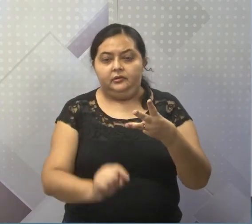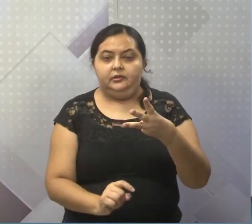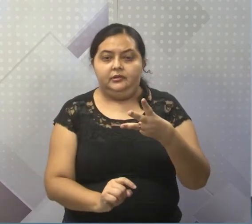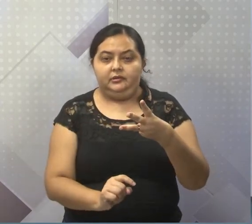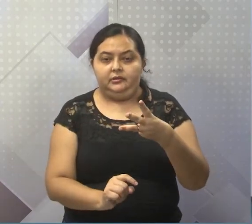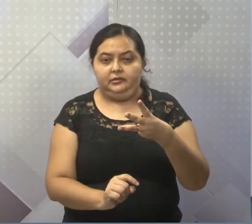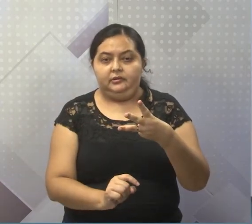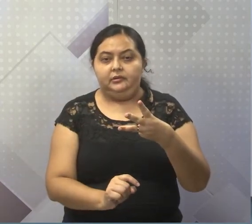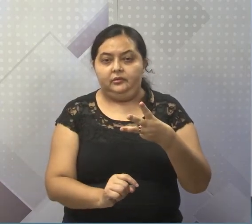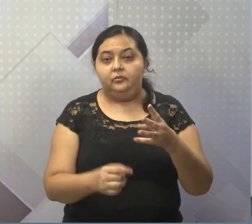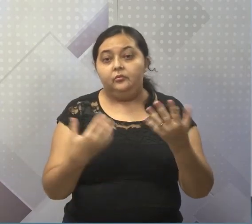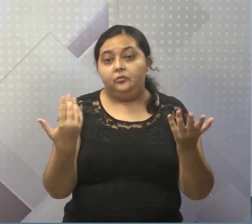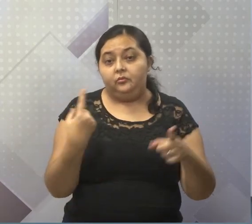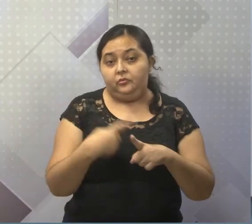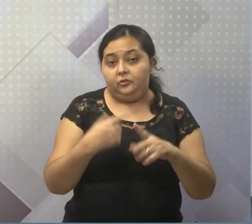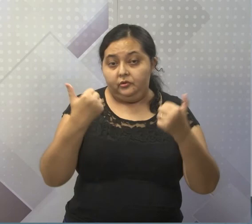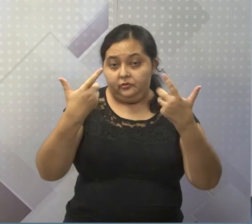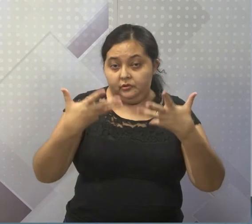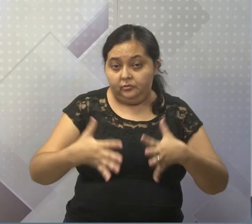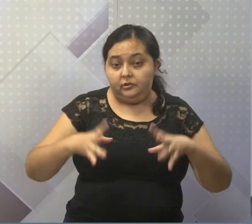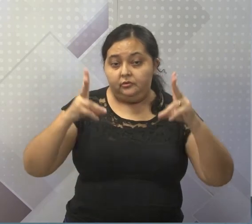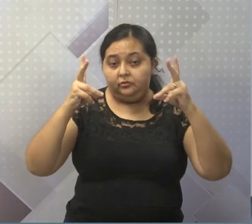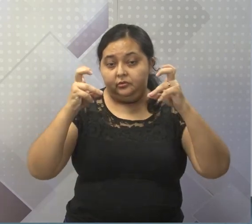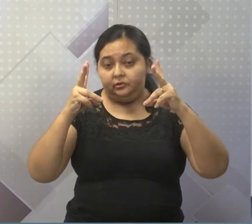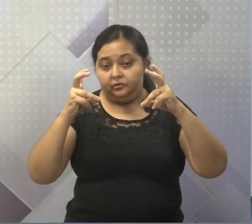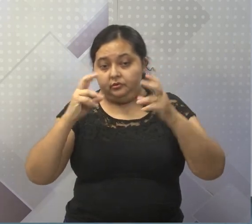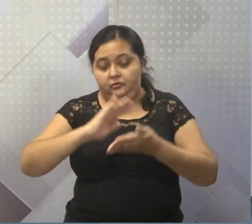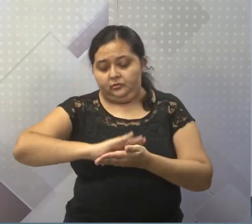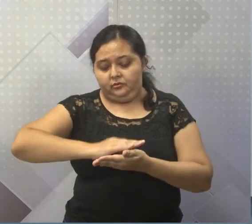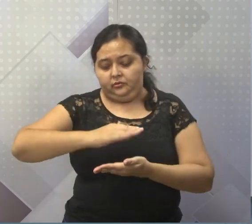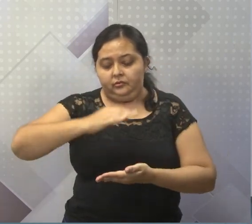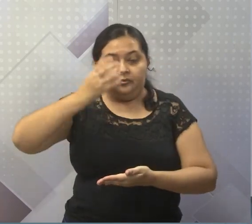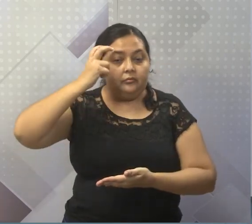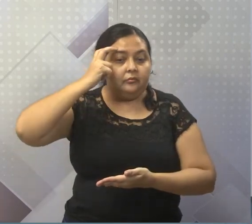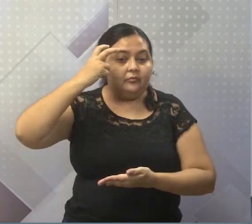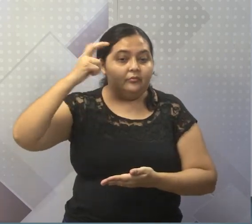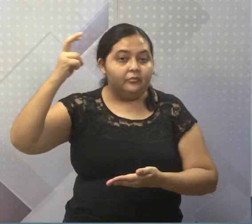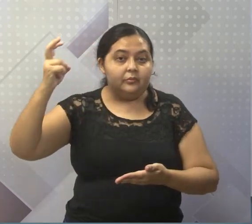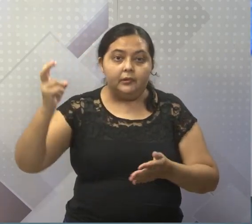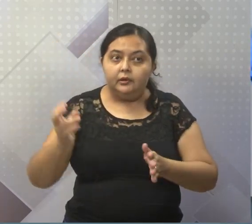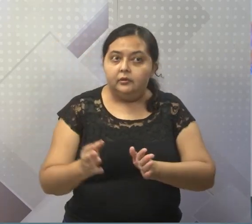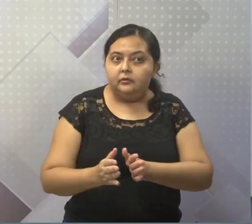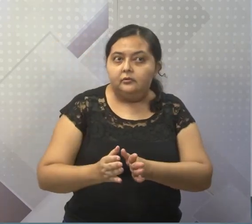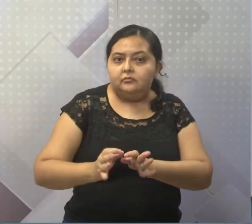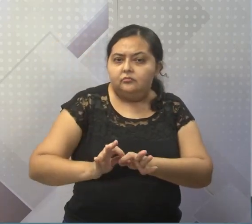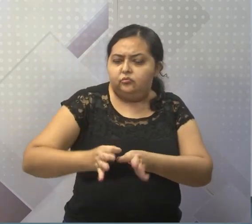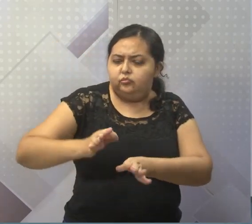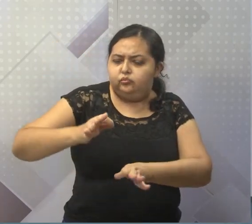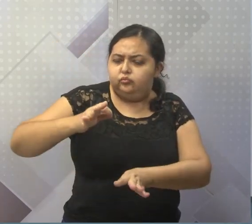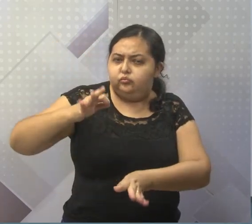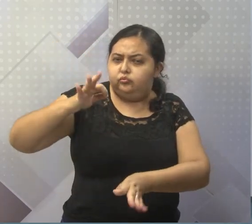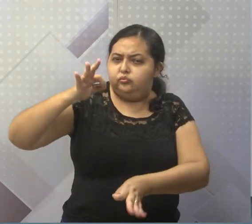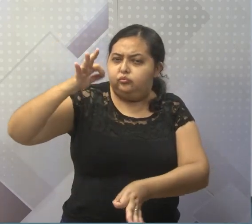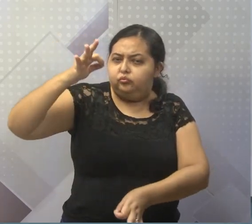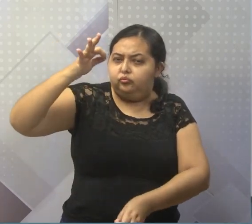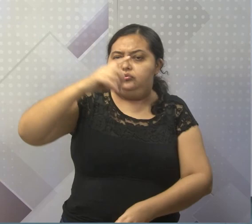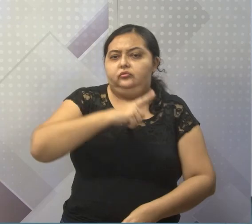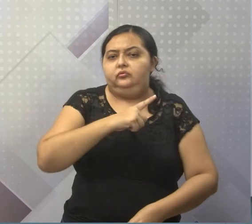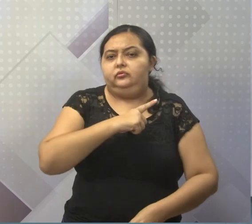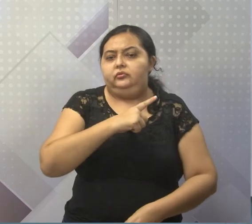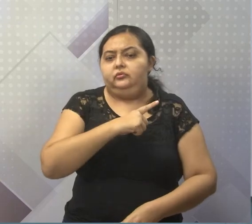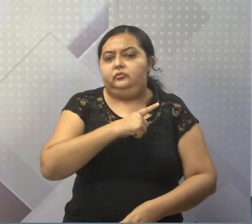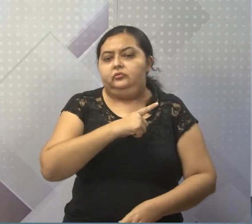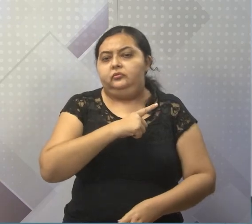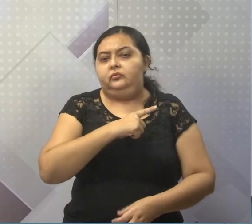vai falar de desse assunto né que é que acontece renascimento cultural ele ele é muito extenso ele é muito extenso a gente vai trabalhar